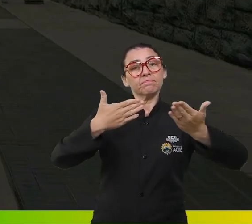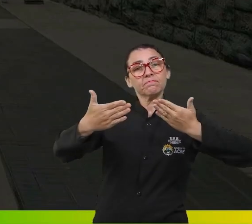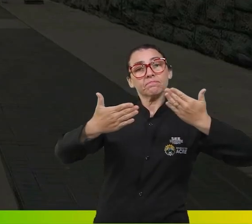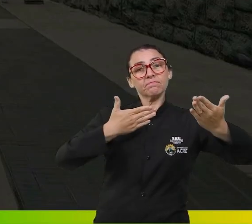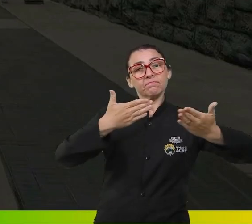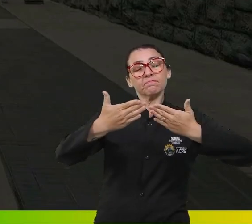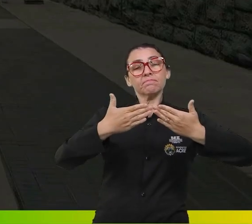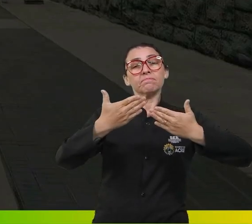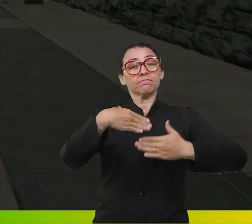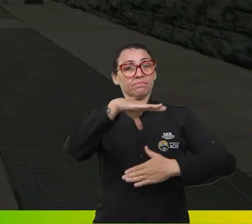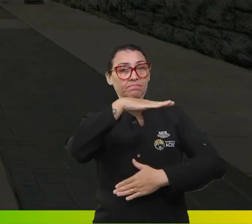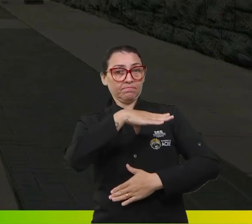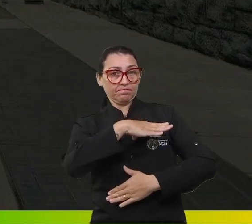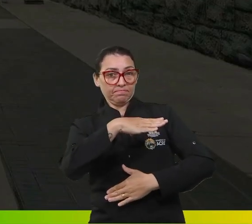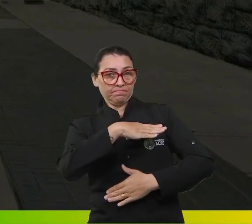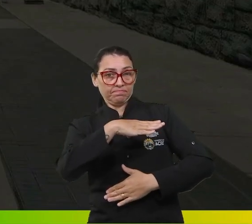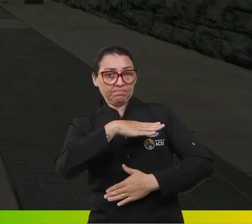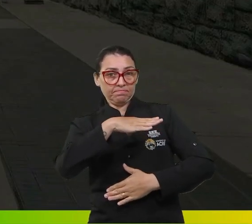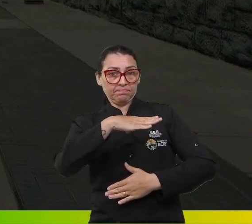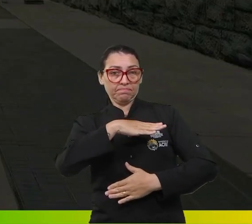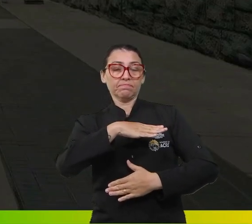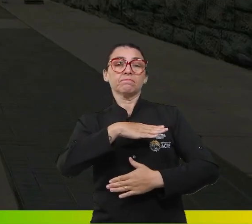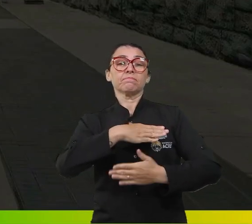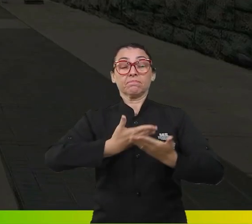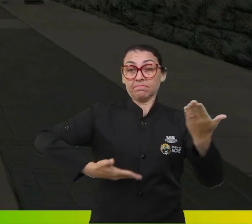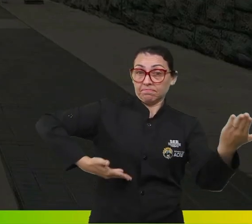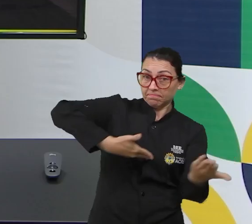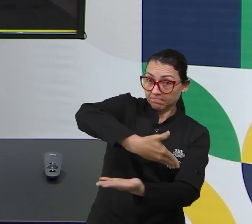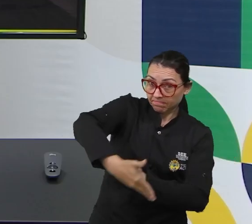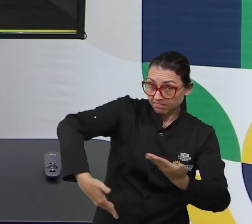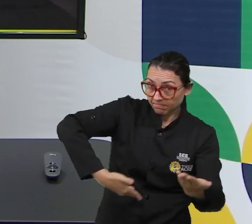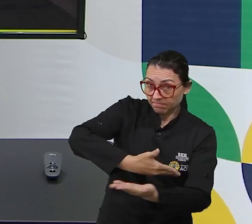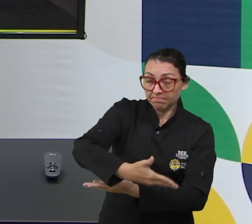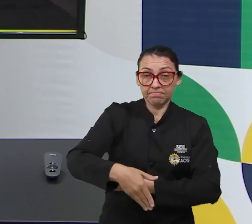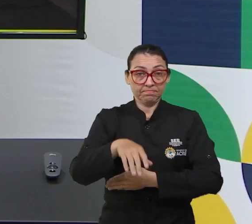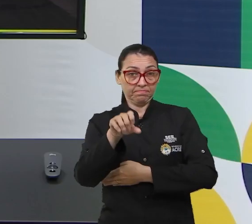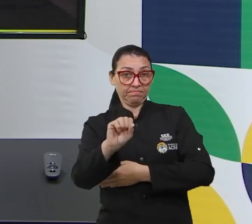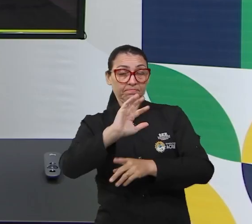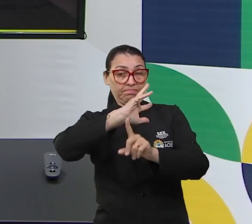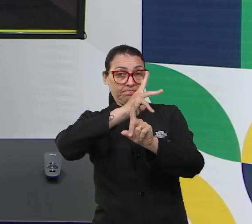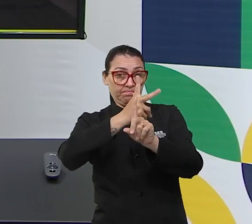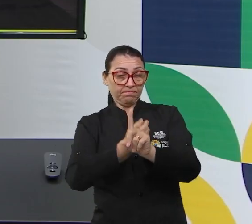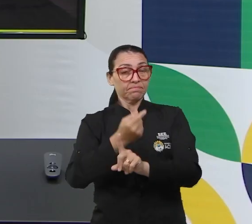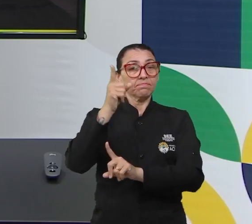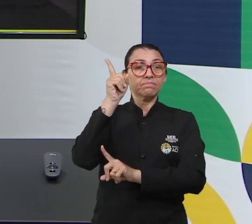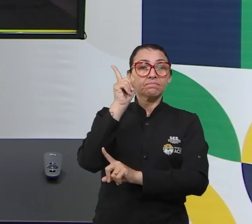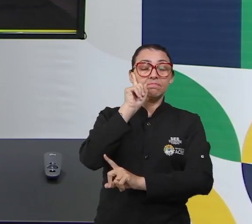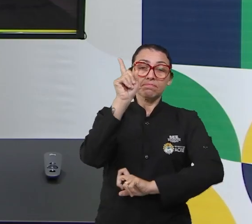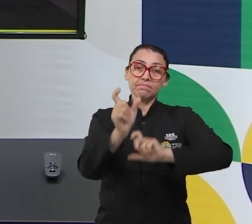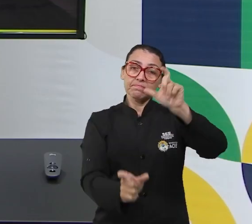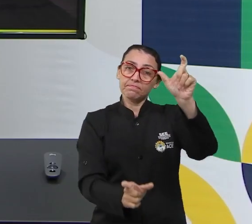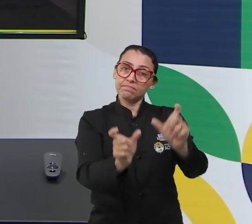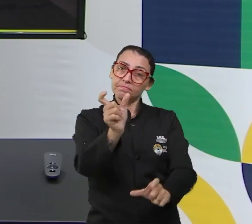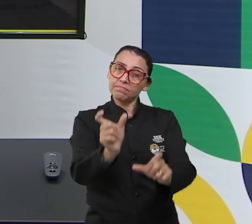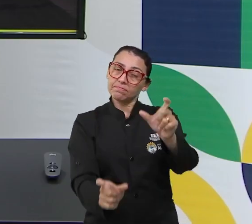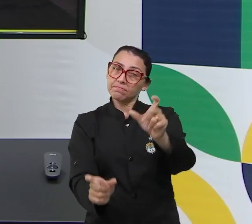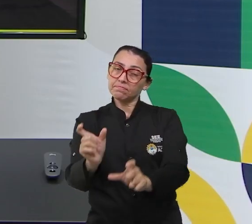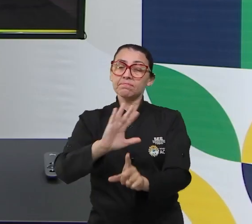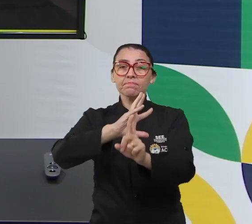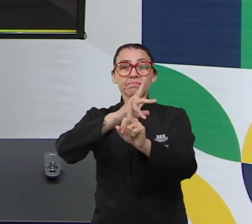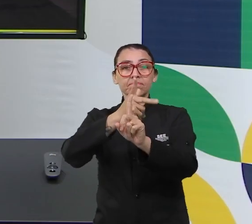com a cidade. Então, a intervenção é isso, é a arte no cotidiano das pessoas, é a